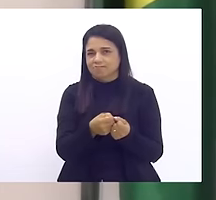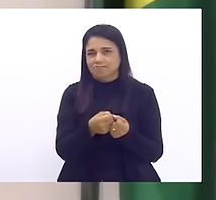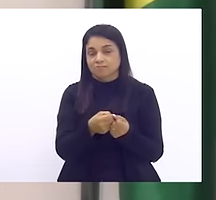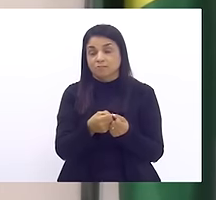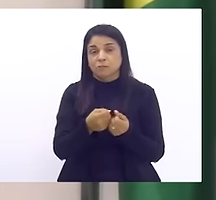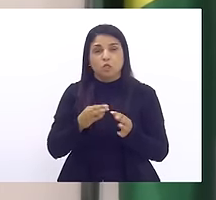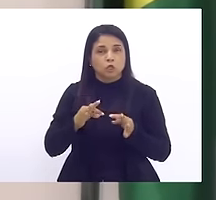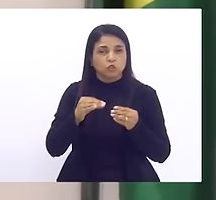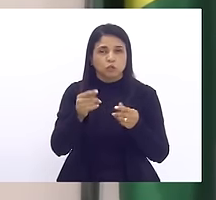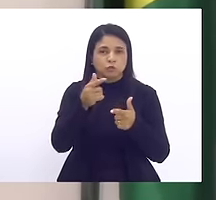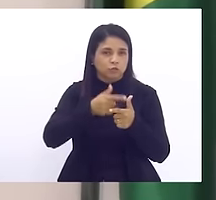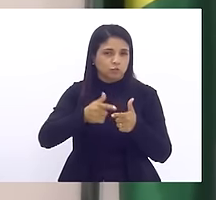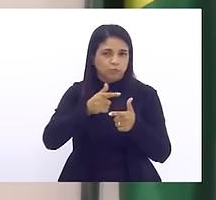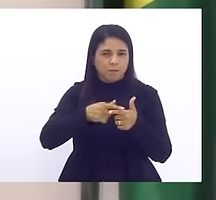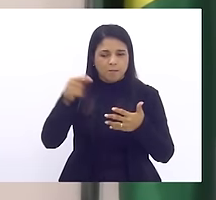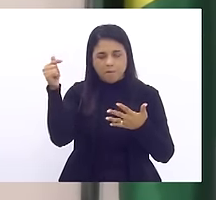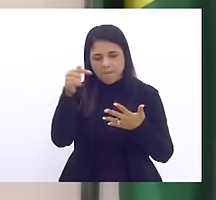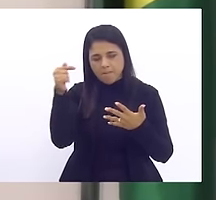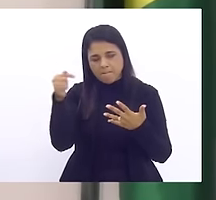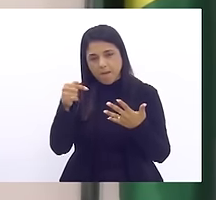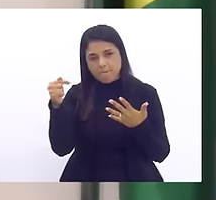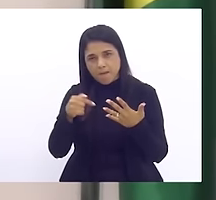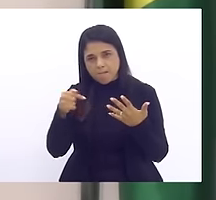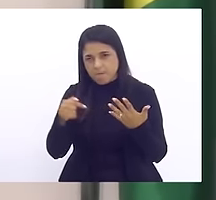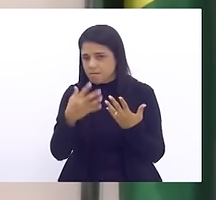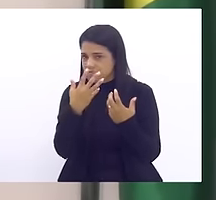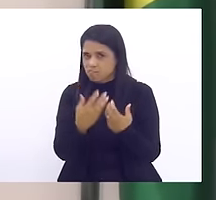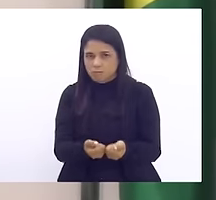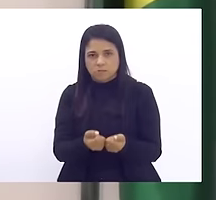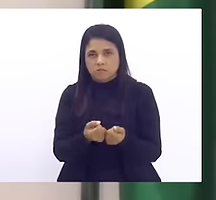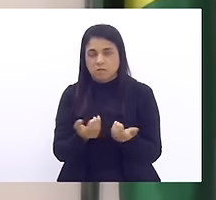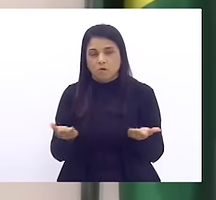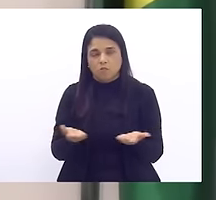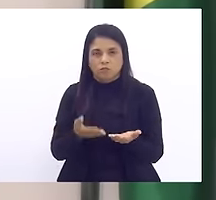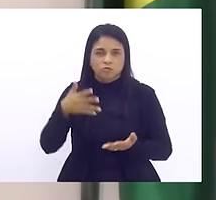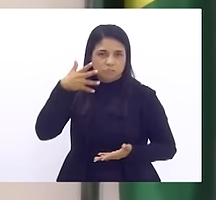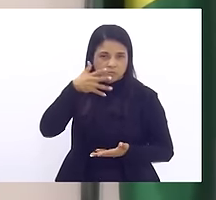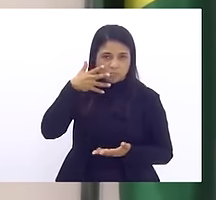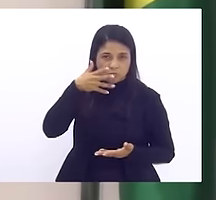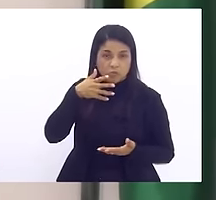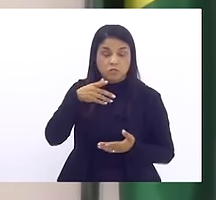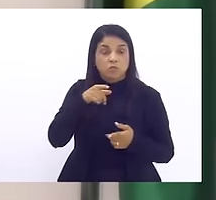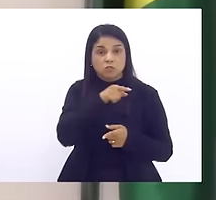apontadas aqui também não vamos permitir Então os que estão errado consertem